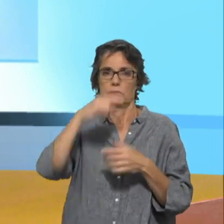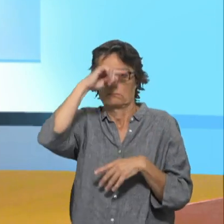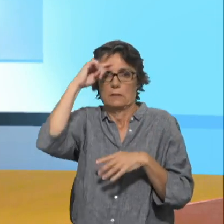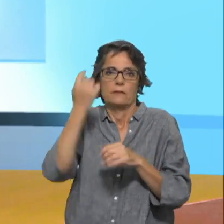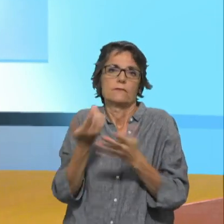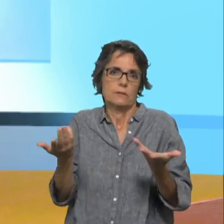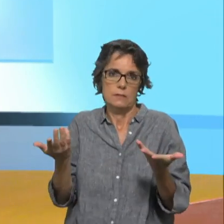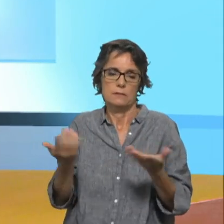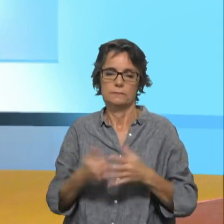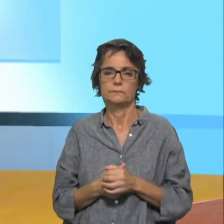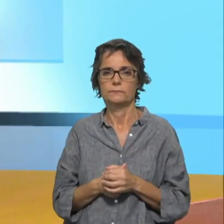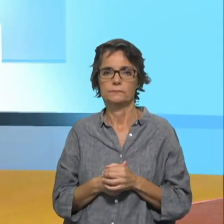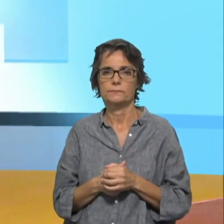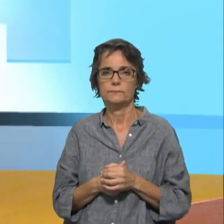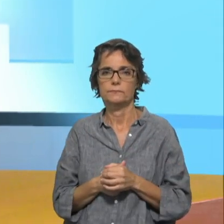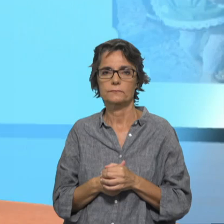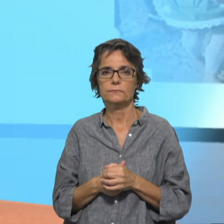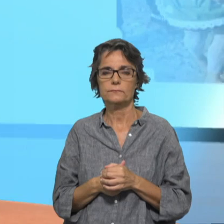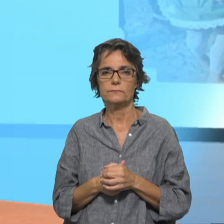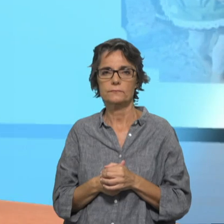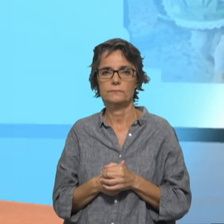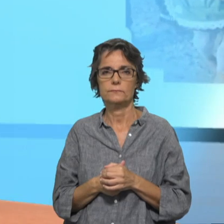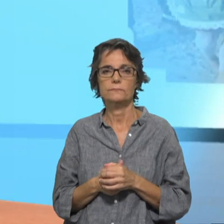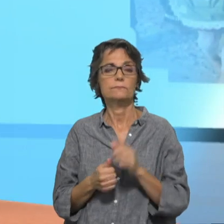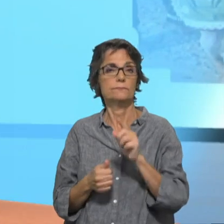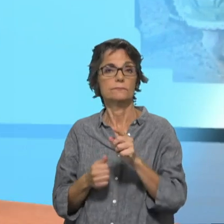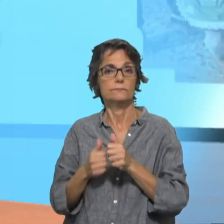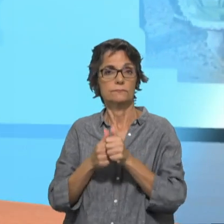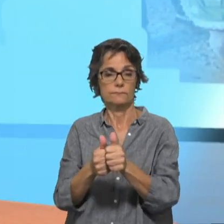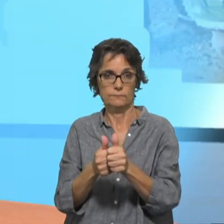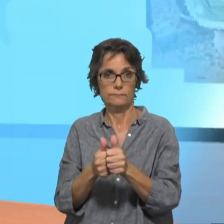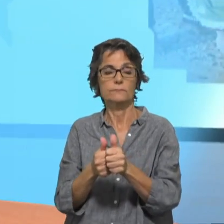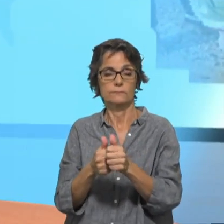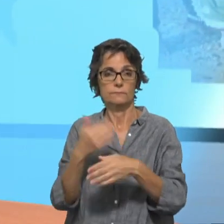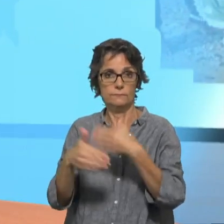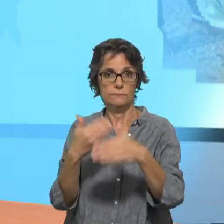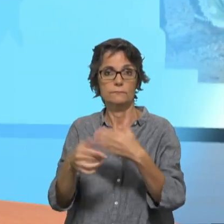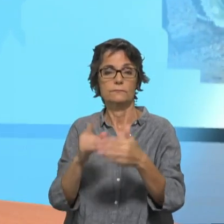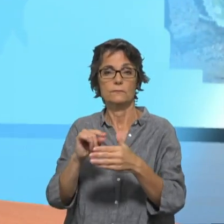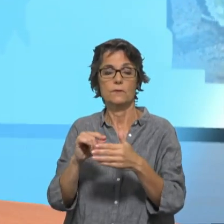se compreende, não é? E continuou esse acompanhamento, sobretudo depois nesse período de